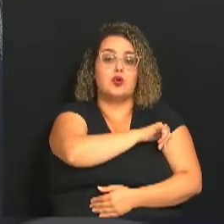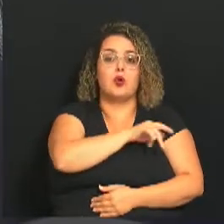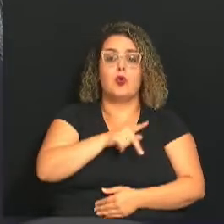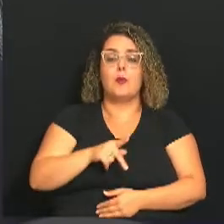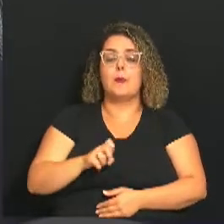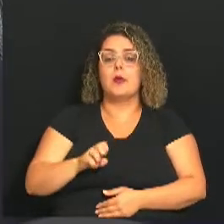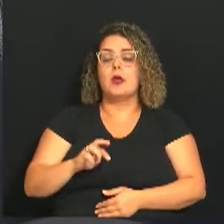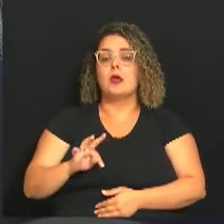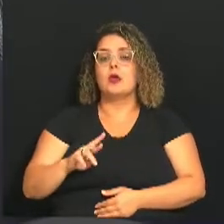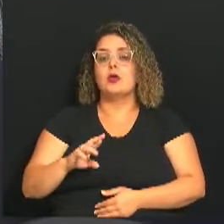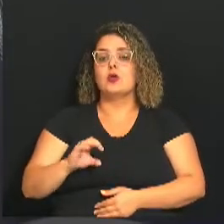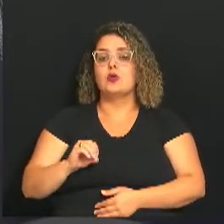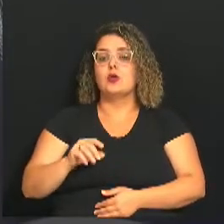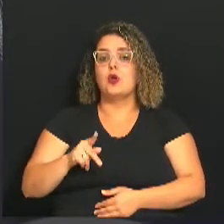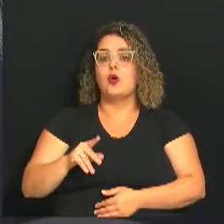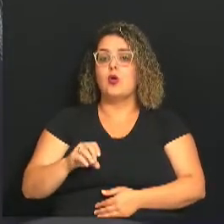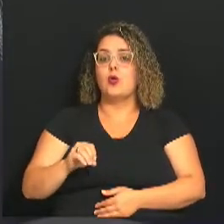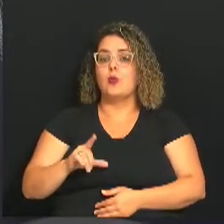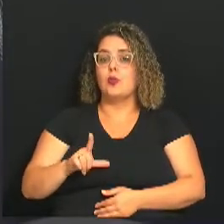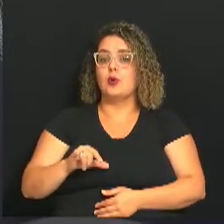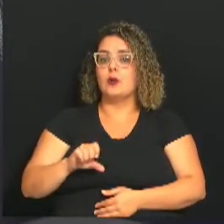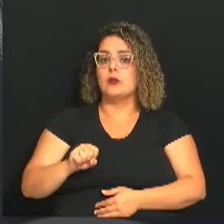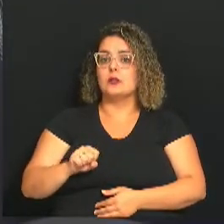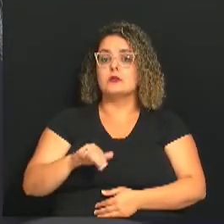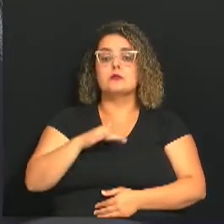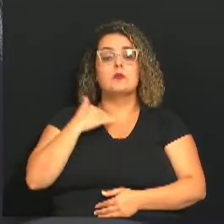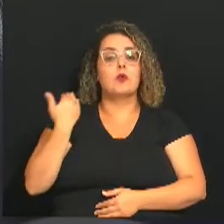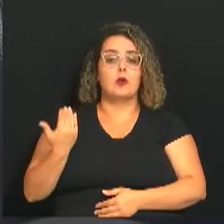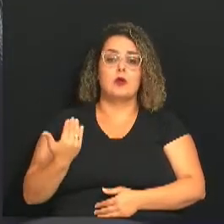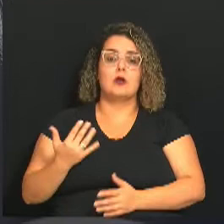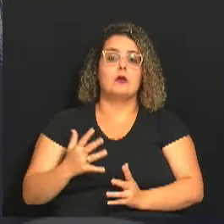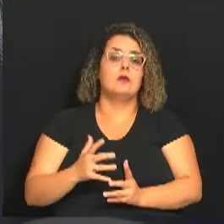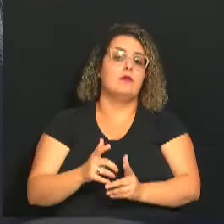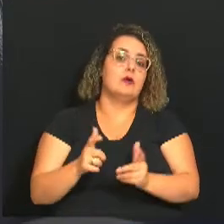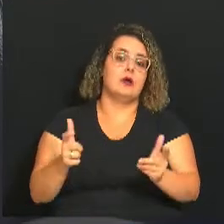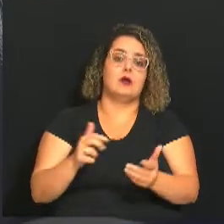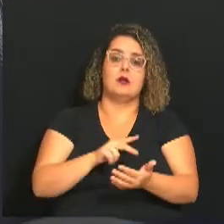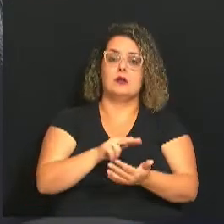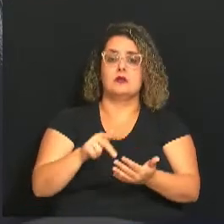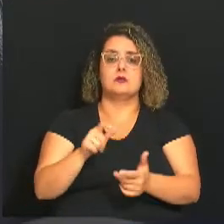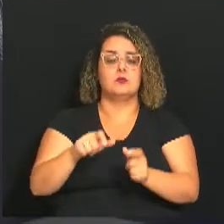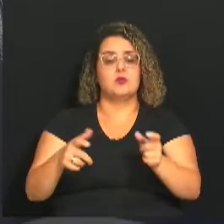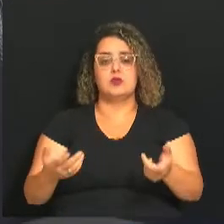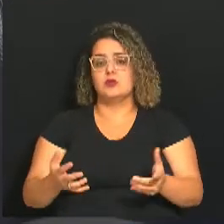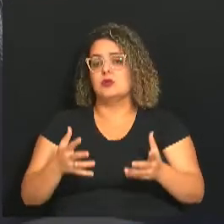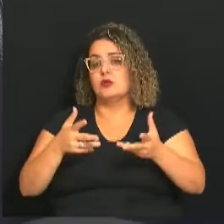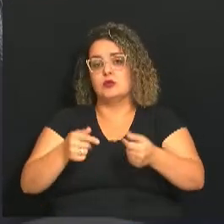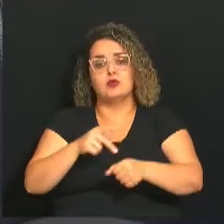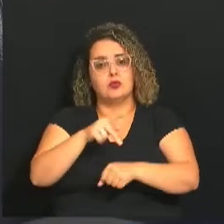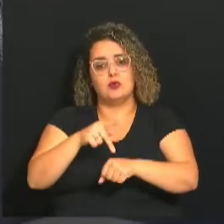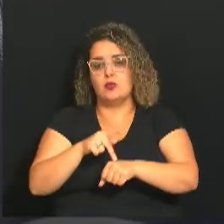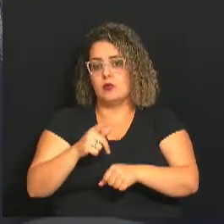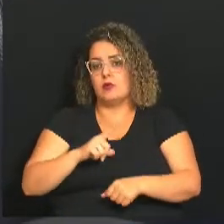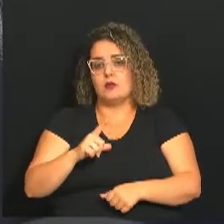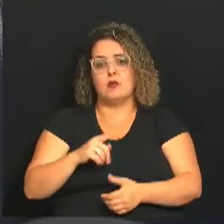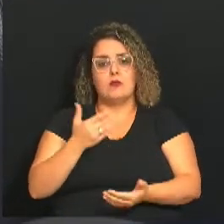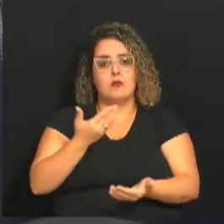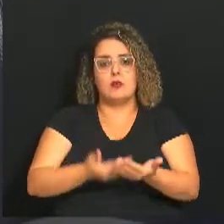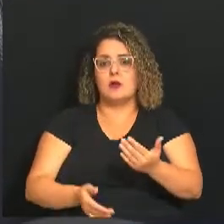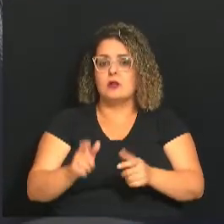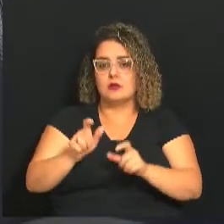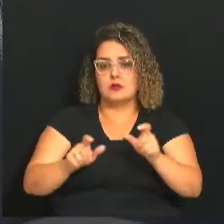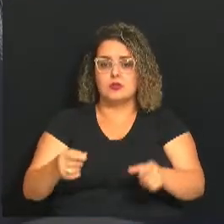pessoas morreram, mas em todo o país houve perdas de vidas,